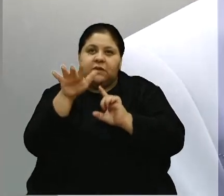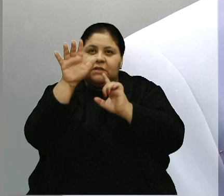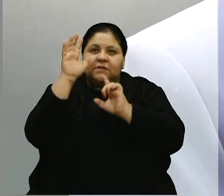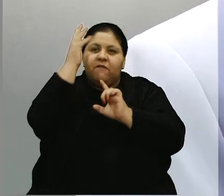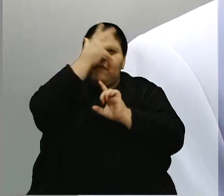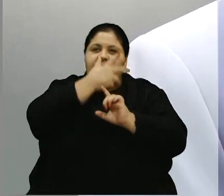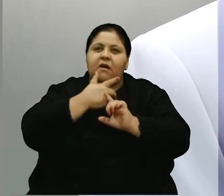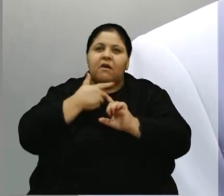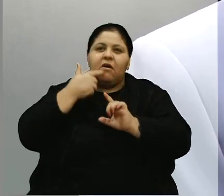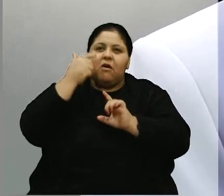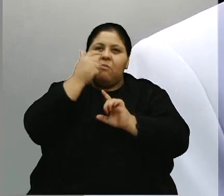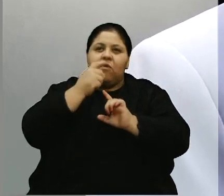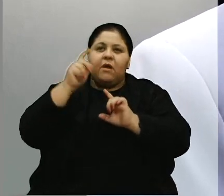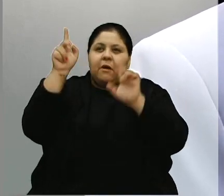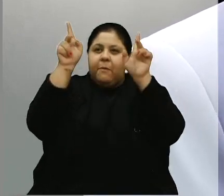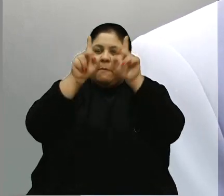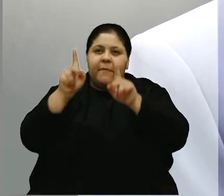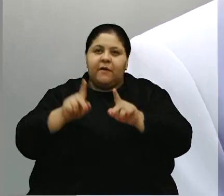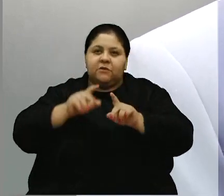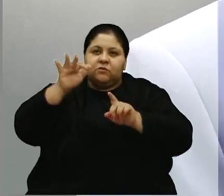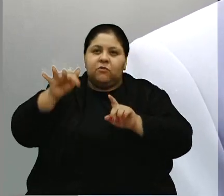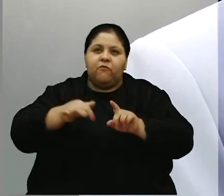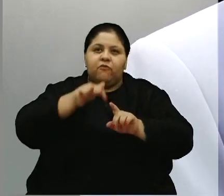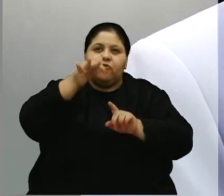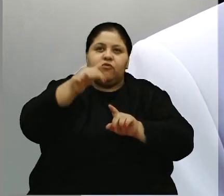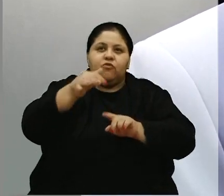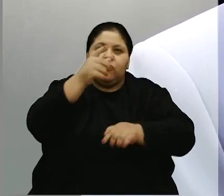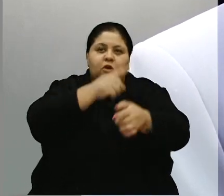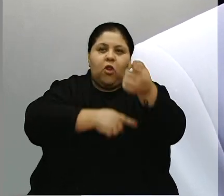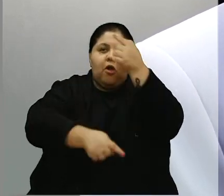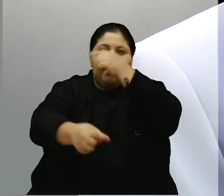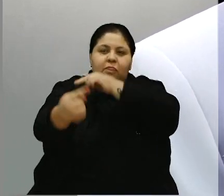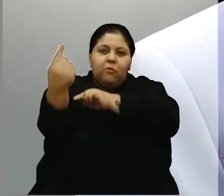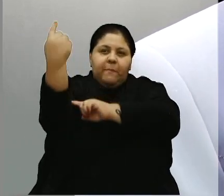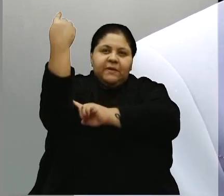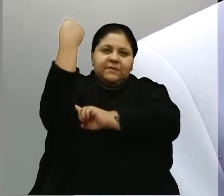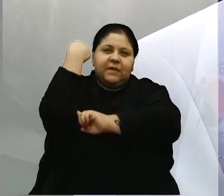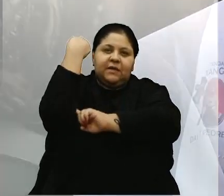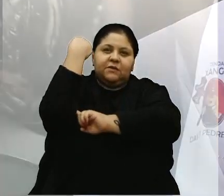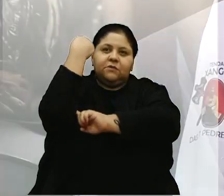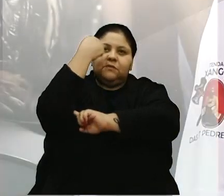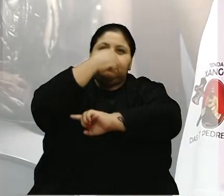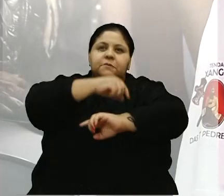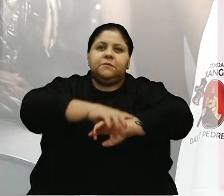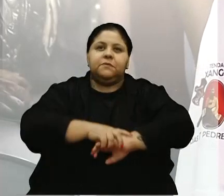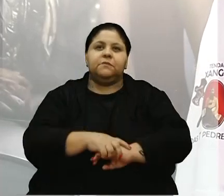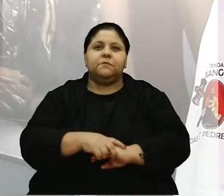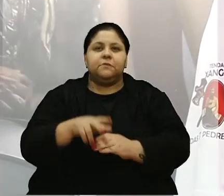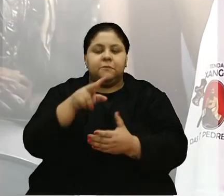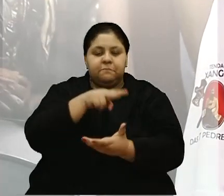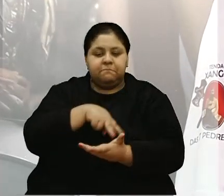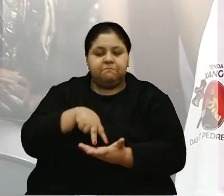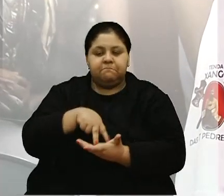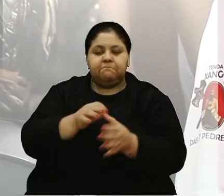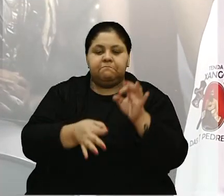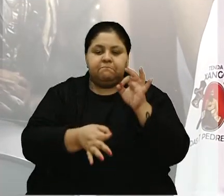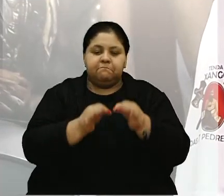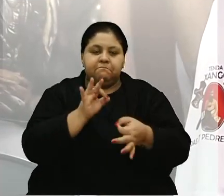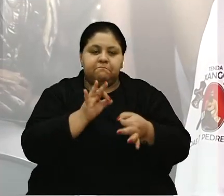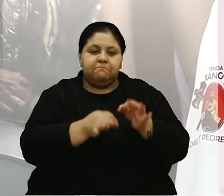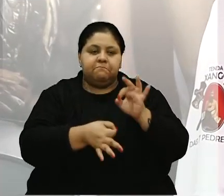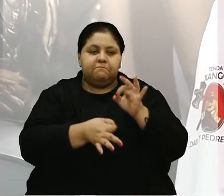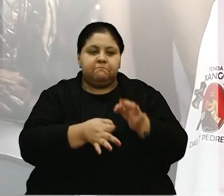louro desta flor, mas no futuro e glória do passado, nas sedes